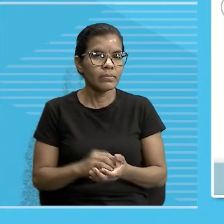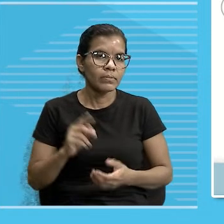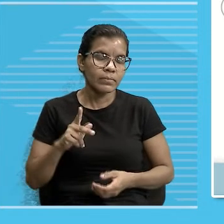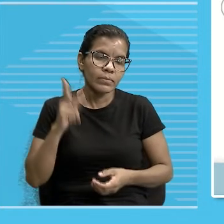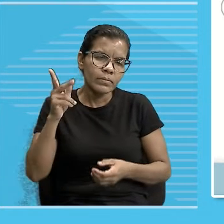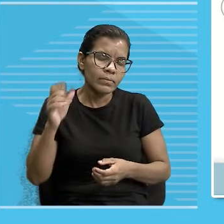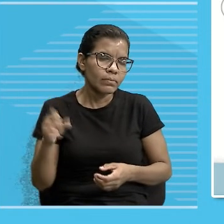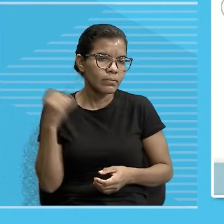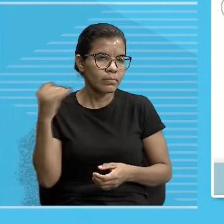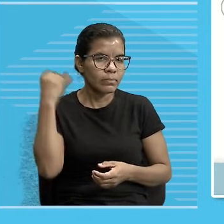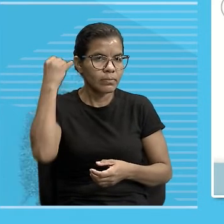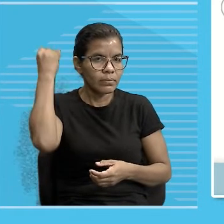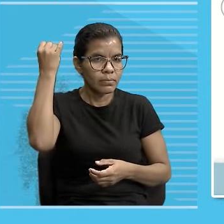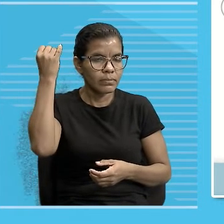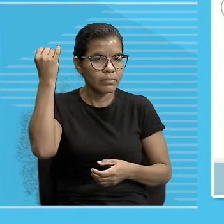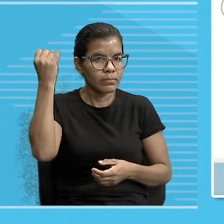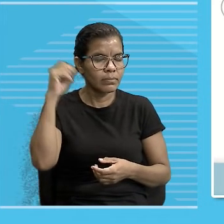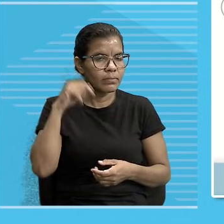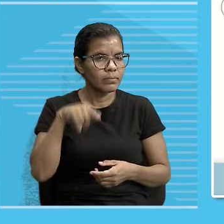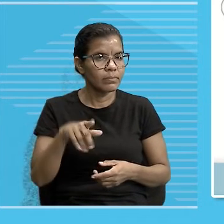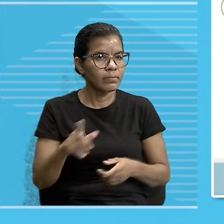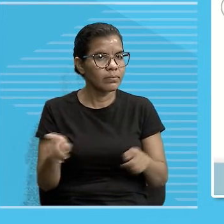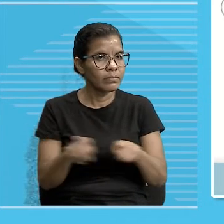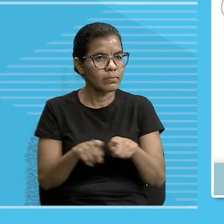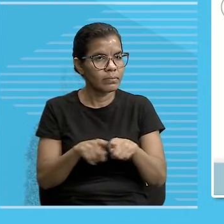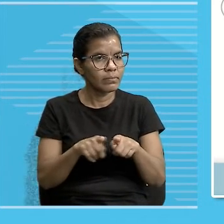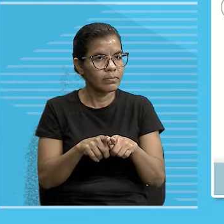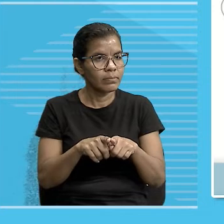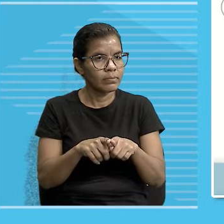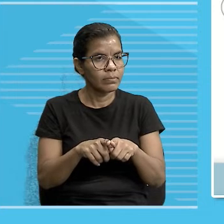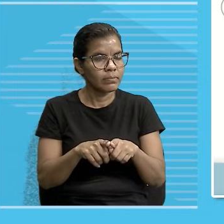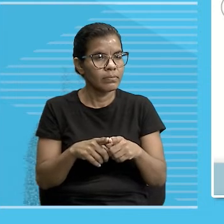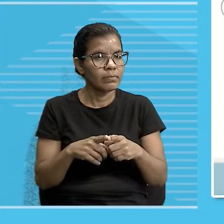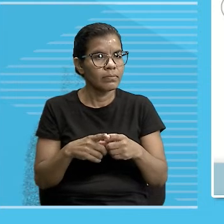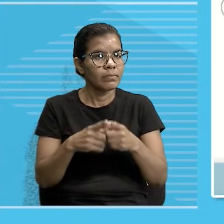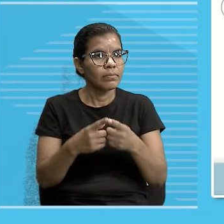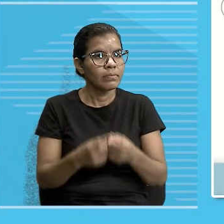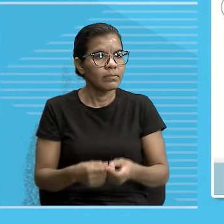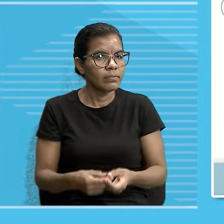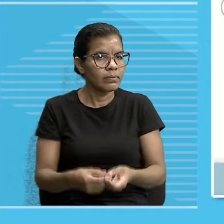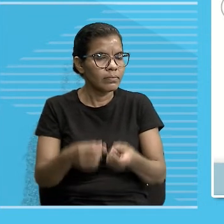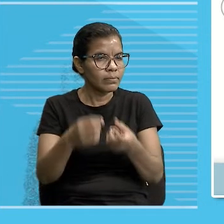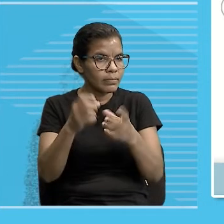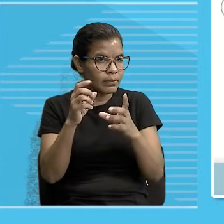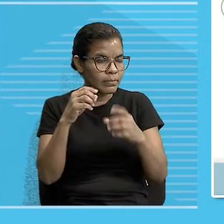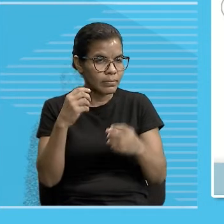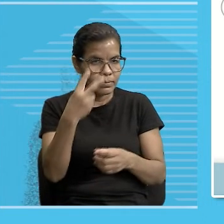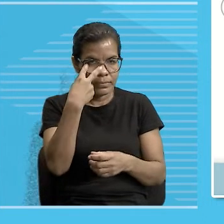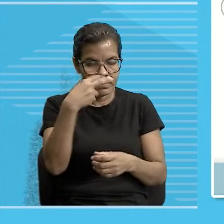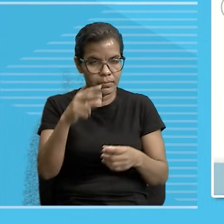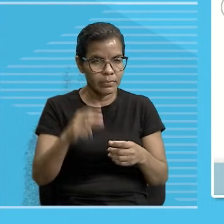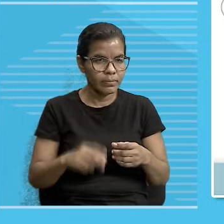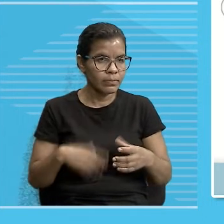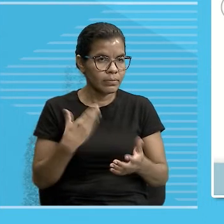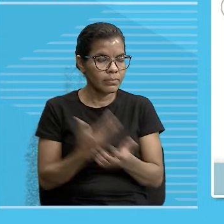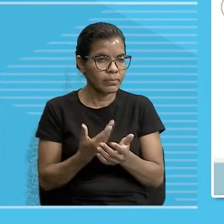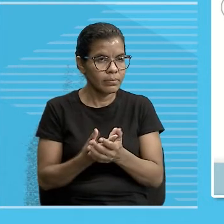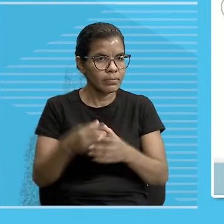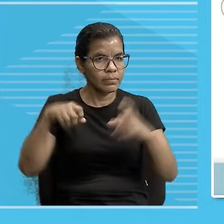é muito importante você também assistir a aula não presencial, a aula gravada sobre esse tema,